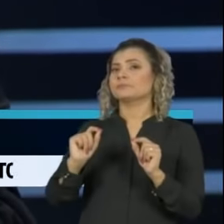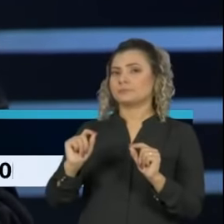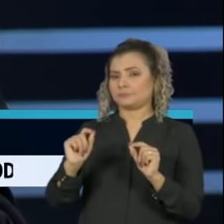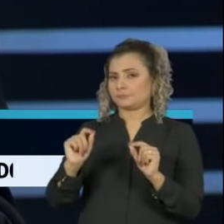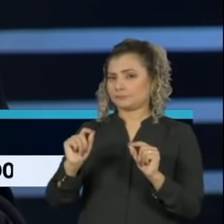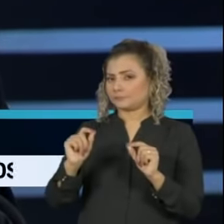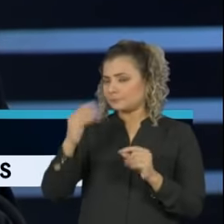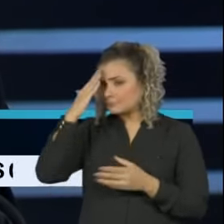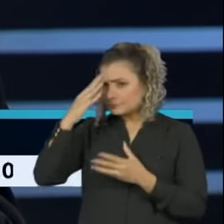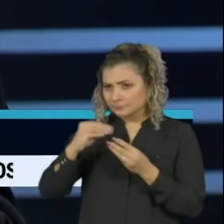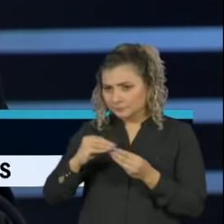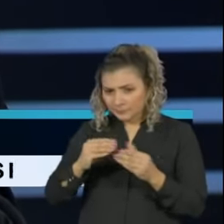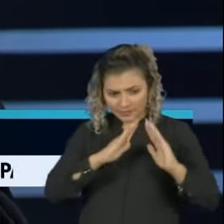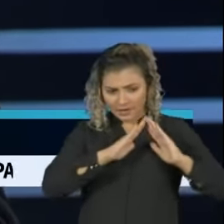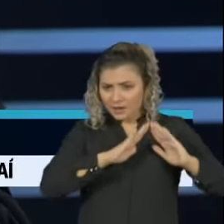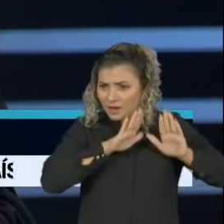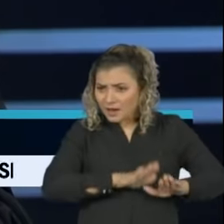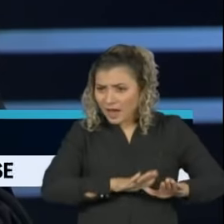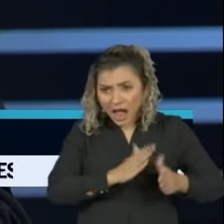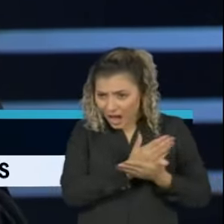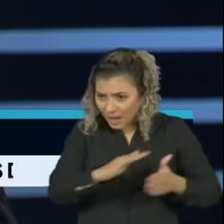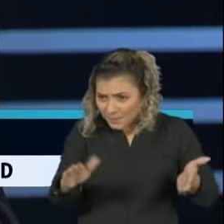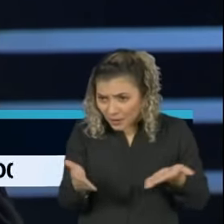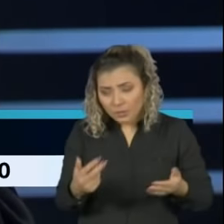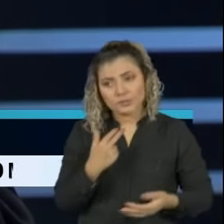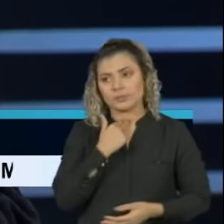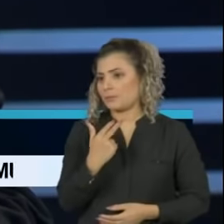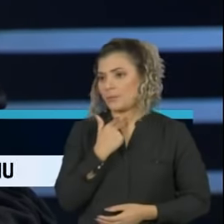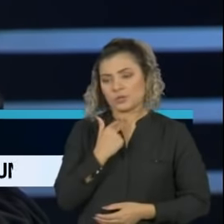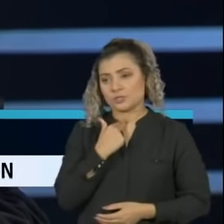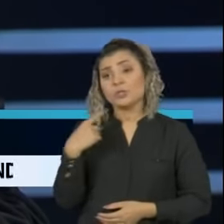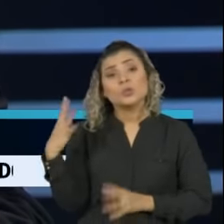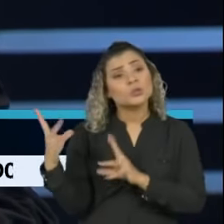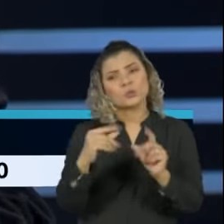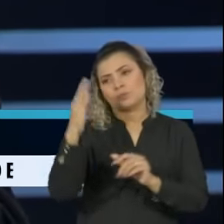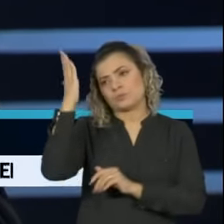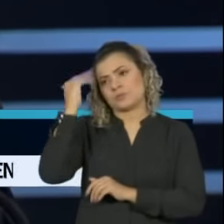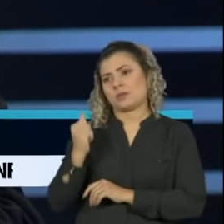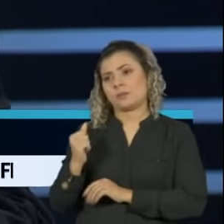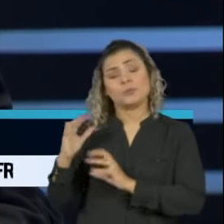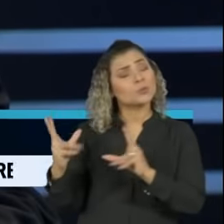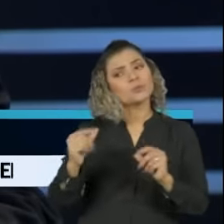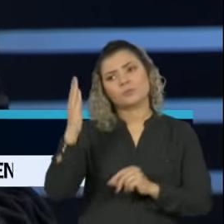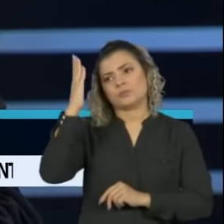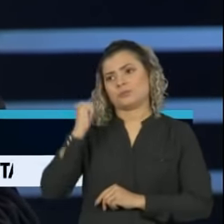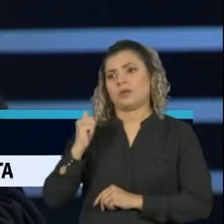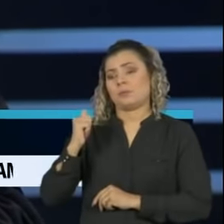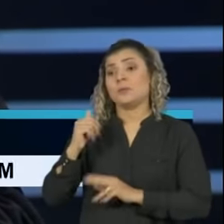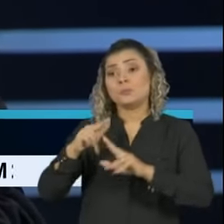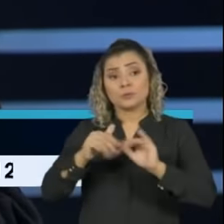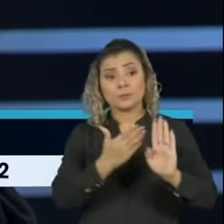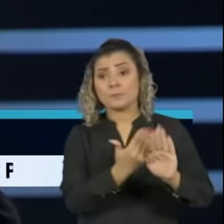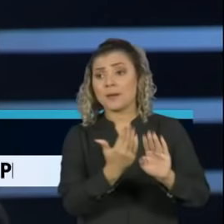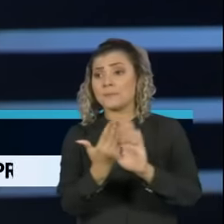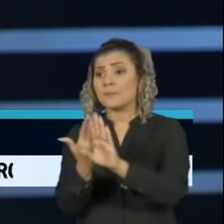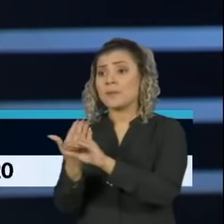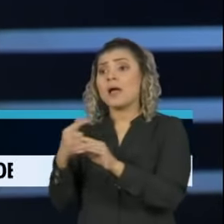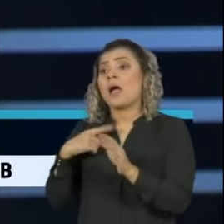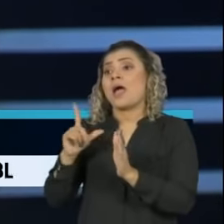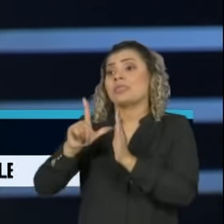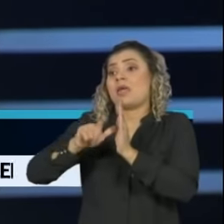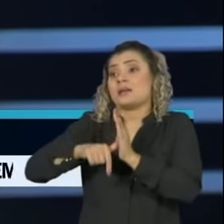não pode acabar a quarentena agora, não pode acabar. Todo mundo sabe que não pode acabar. O distanciamento é feito para atrasar